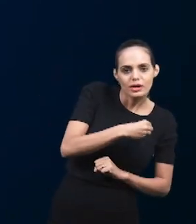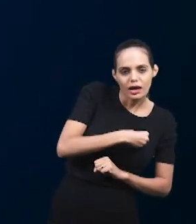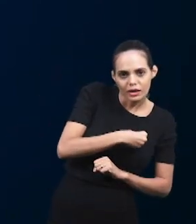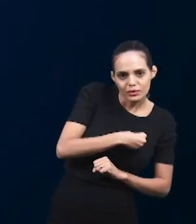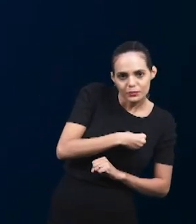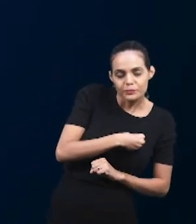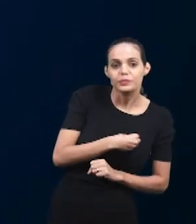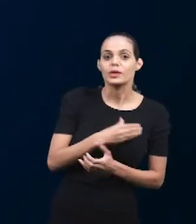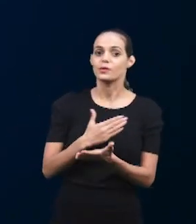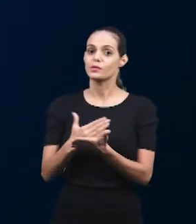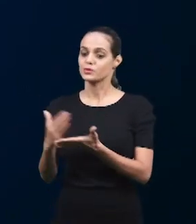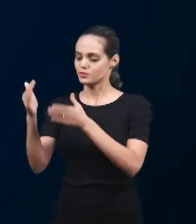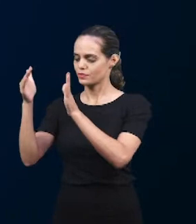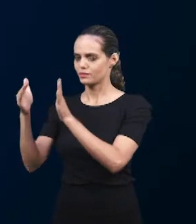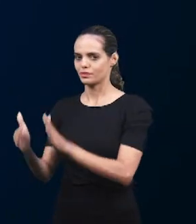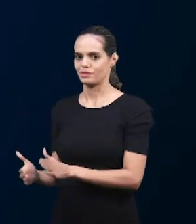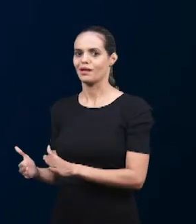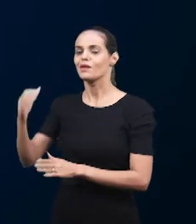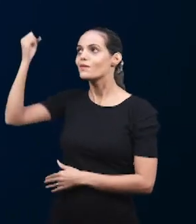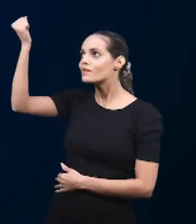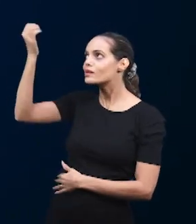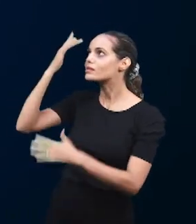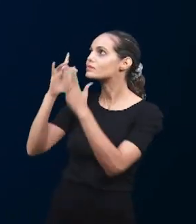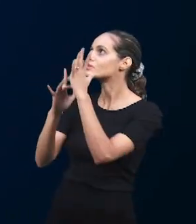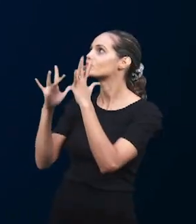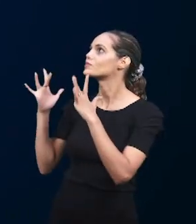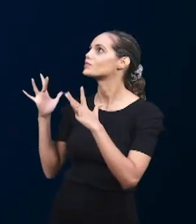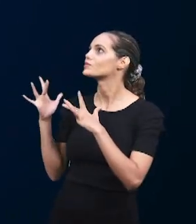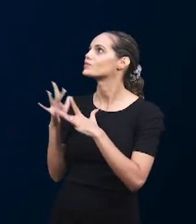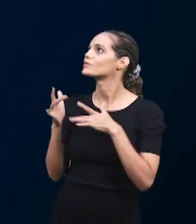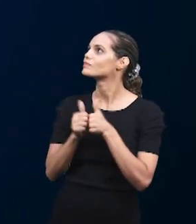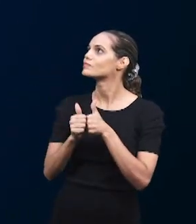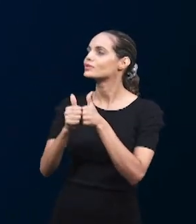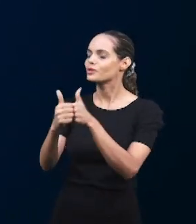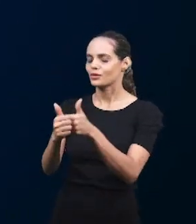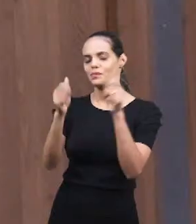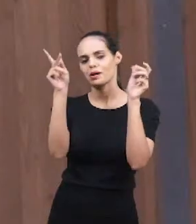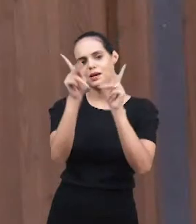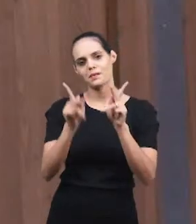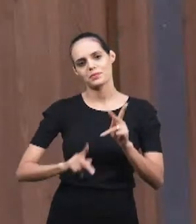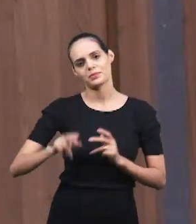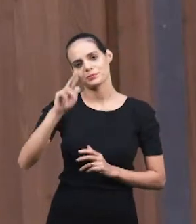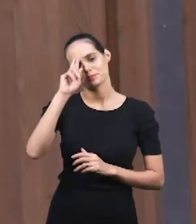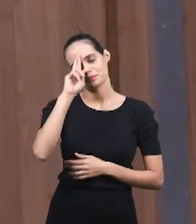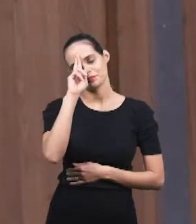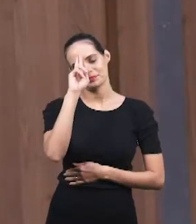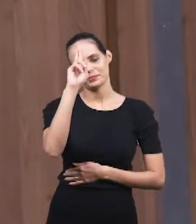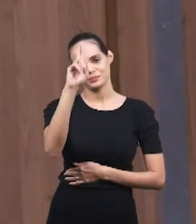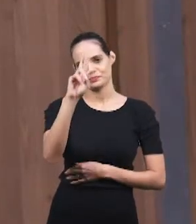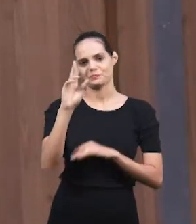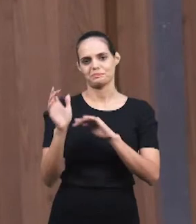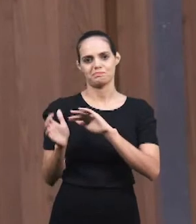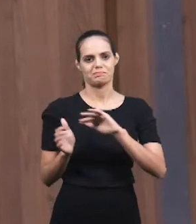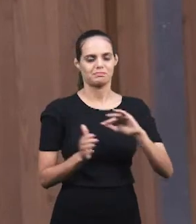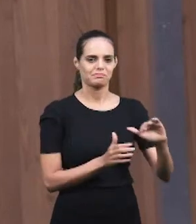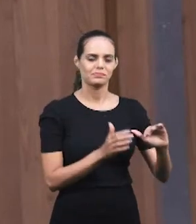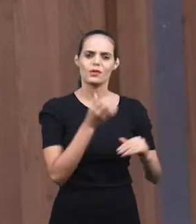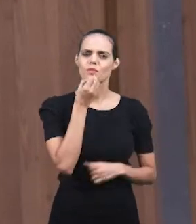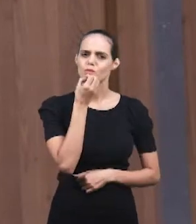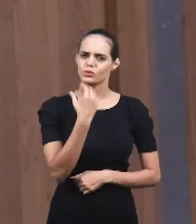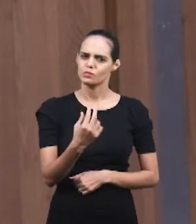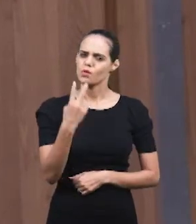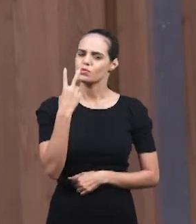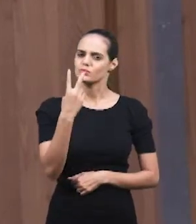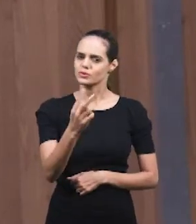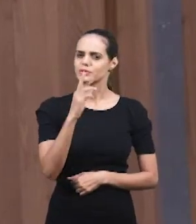que é a salvação, que é Jesus. A paz do Senhor, irmãos. Muito bem colocado pelos nossos irmãos.